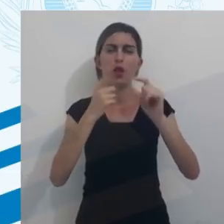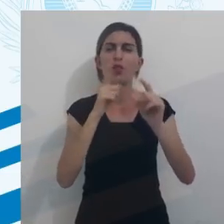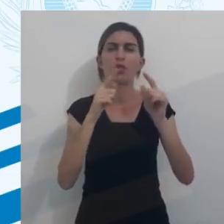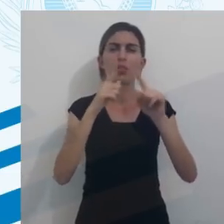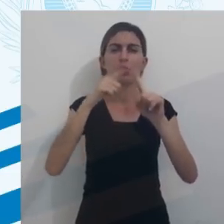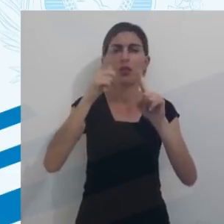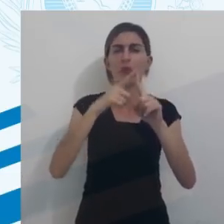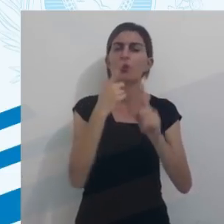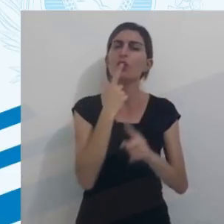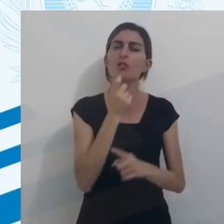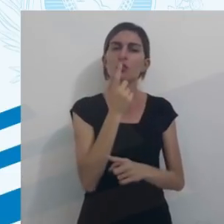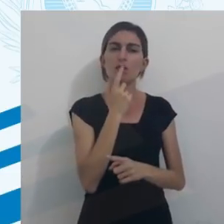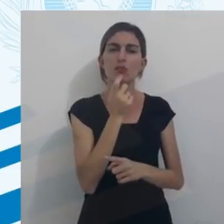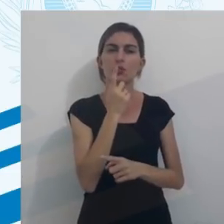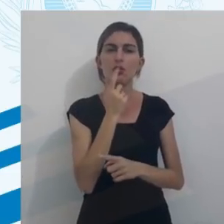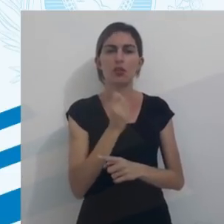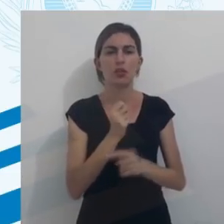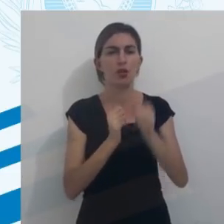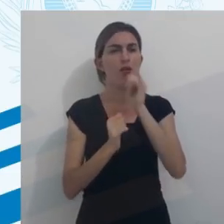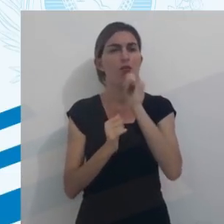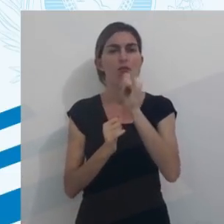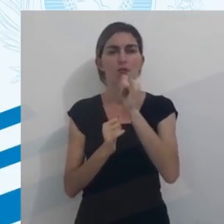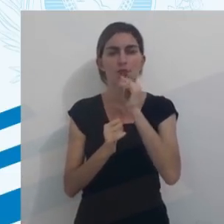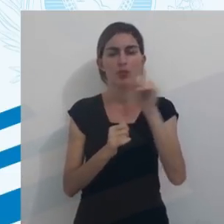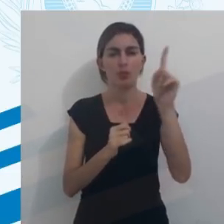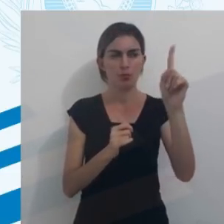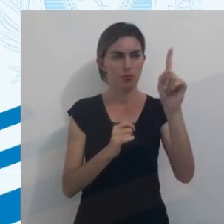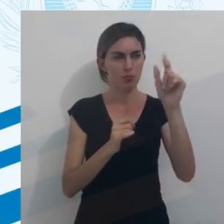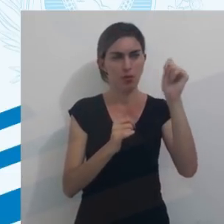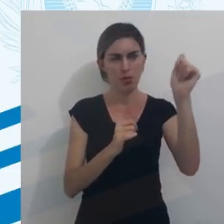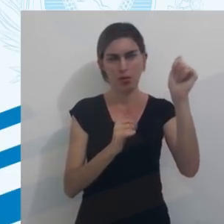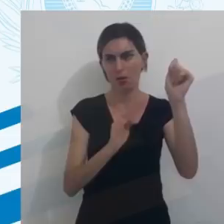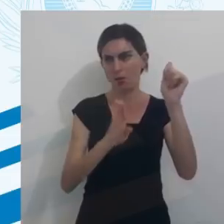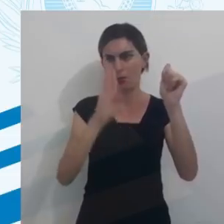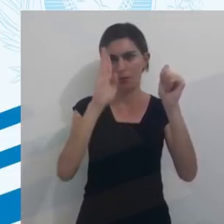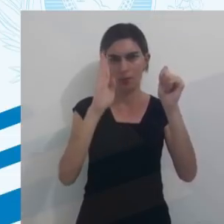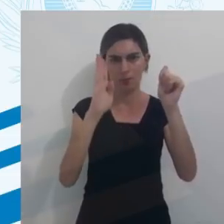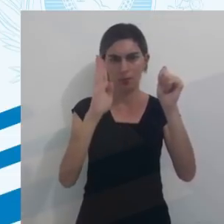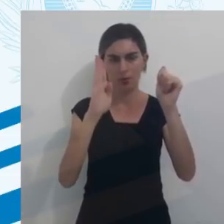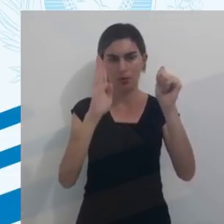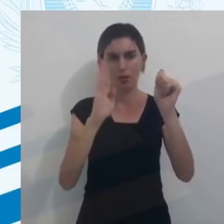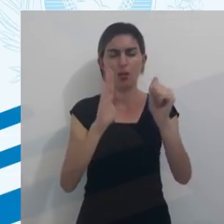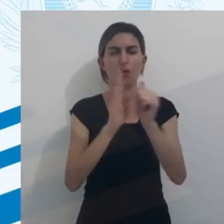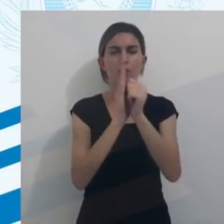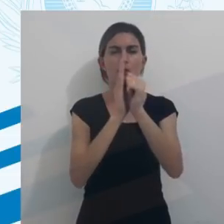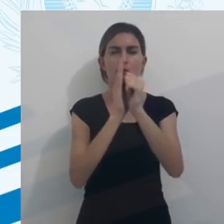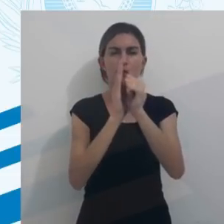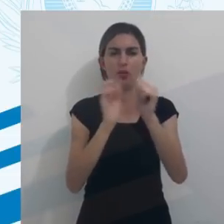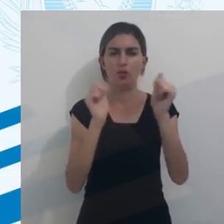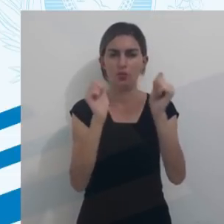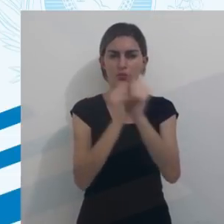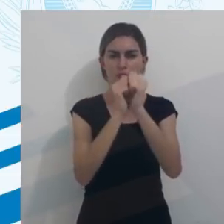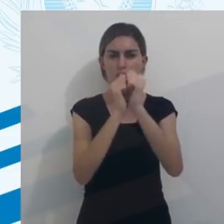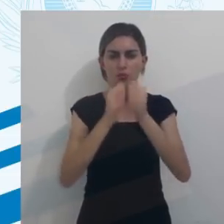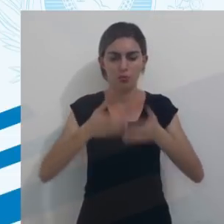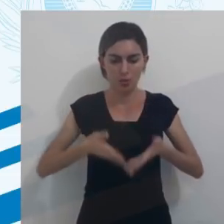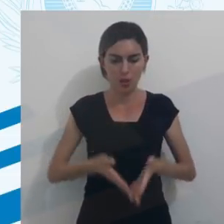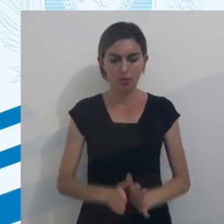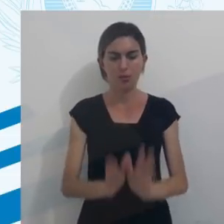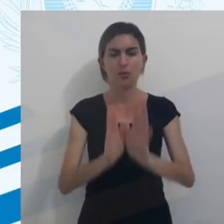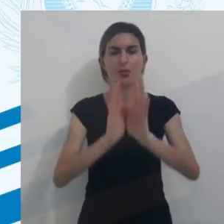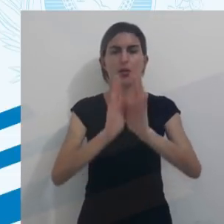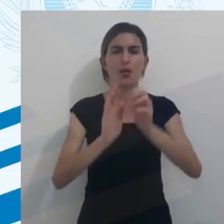sanguíneo, né? Que é um exemplo. Se você juntar o tipo sanguíneo A com o tipo sanguíneo B, Quem for nascer vai ter o